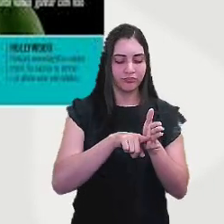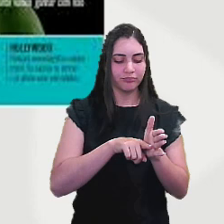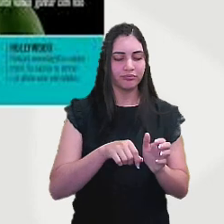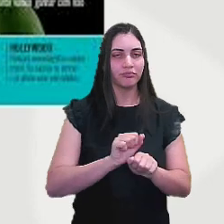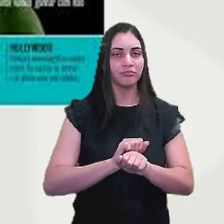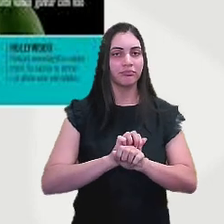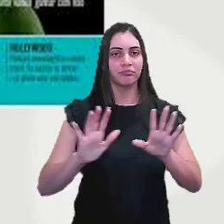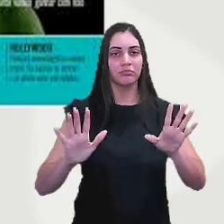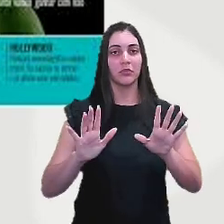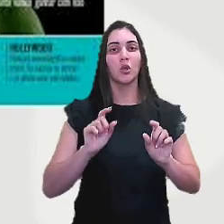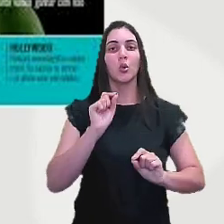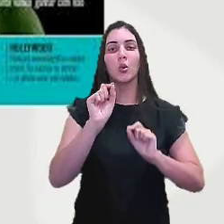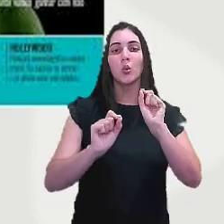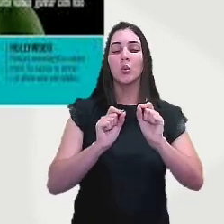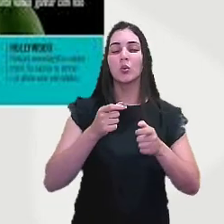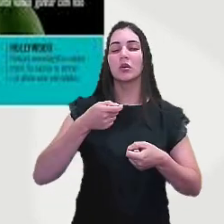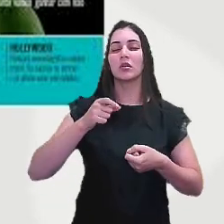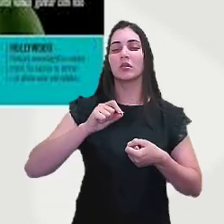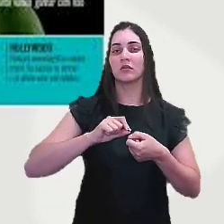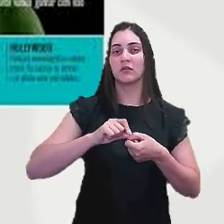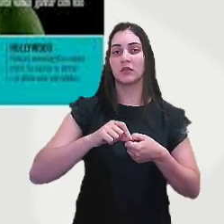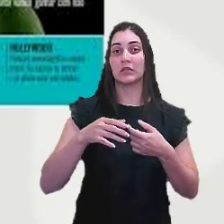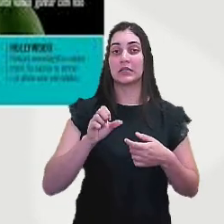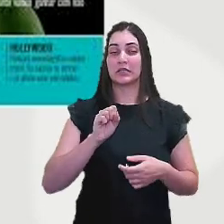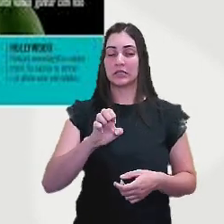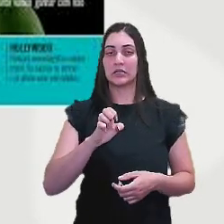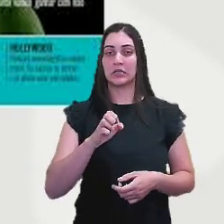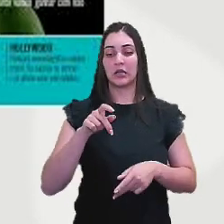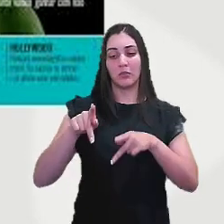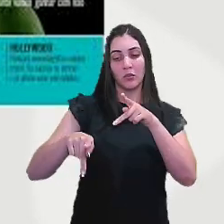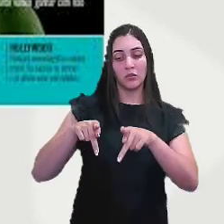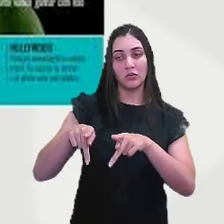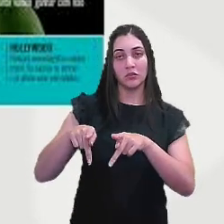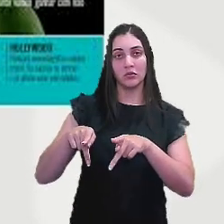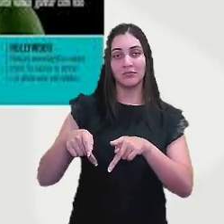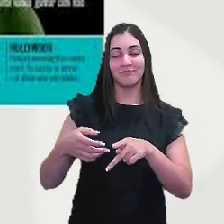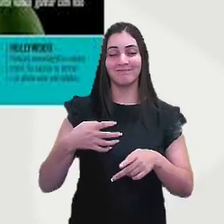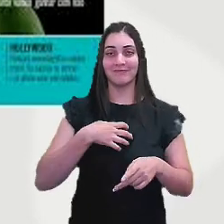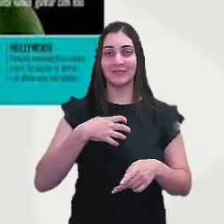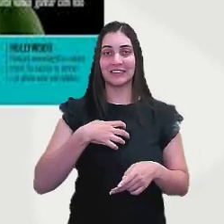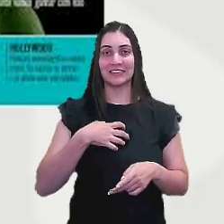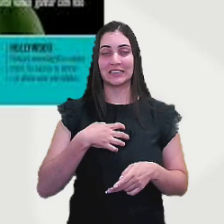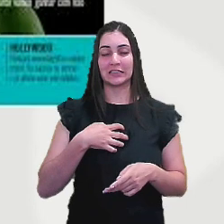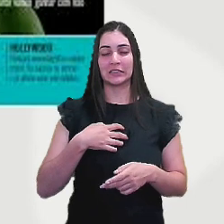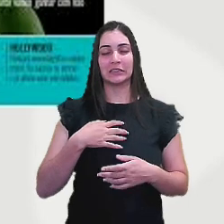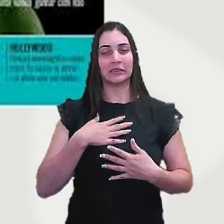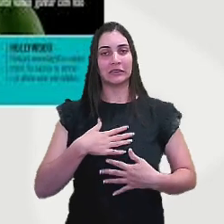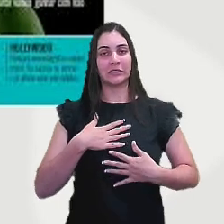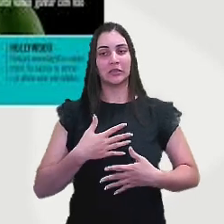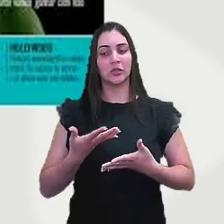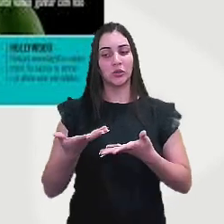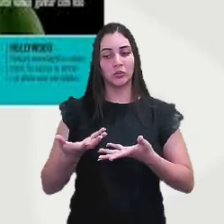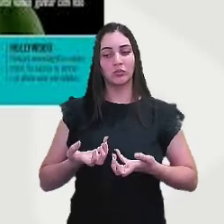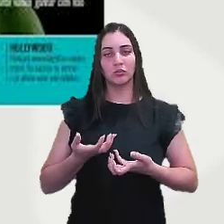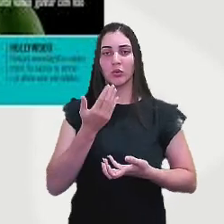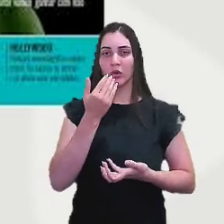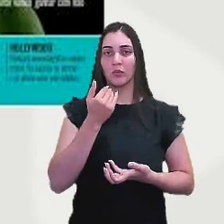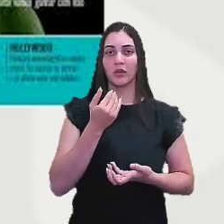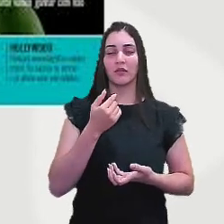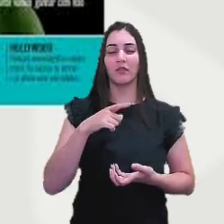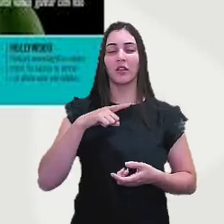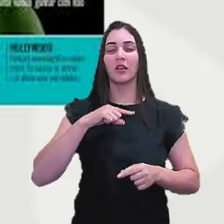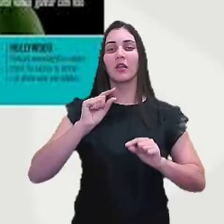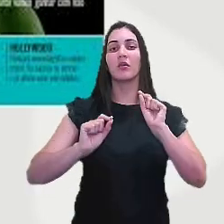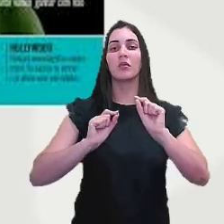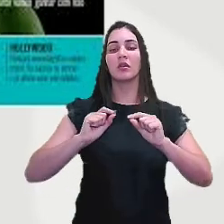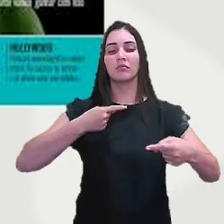transparência no que está sendo feito. Porque se a população não se sente confortável para consumir esses produtos, vai se causar o quê? Um desafio que